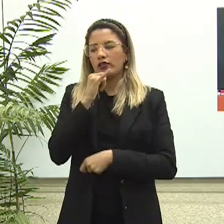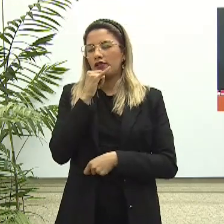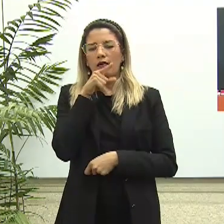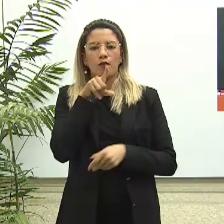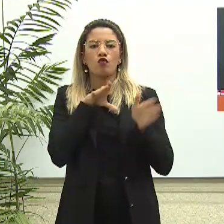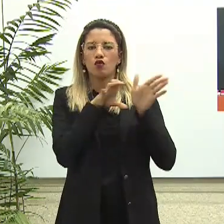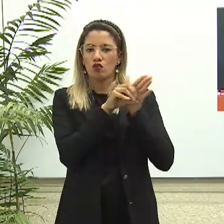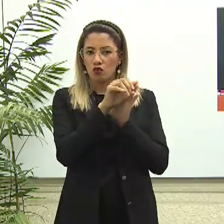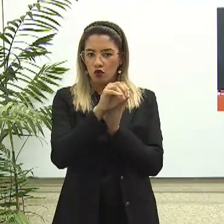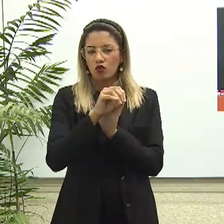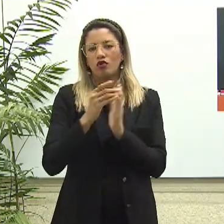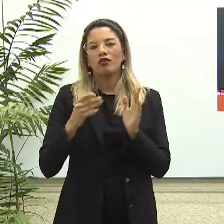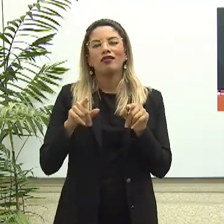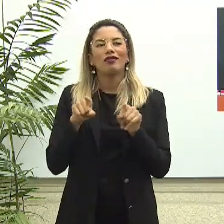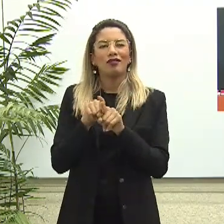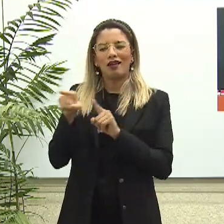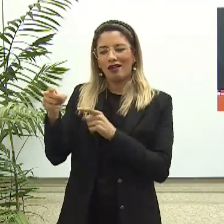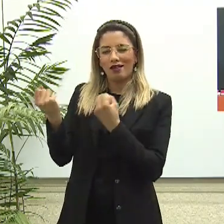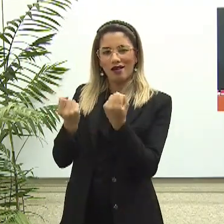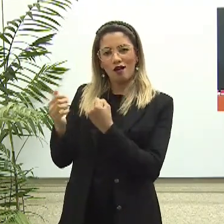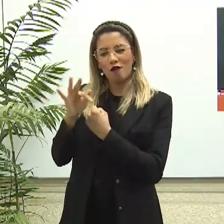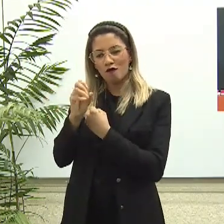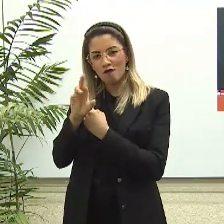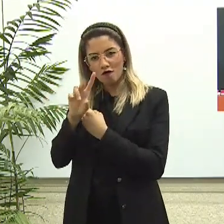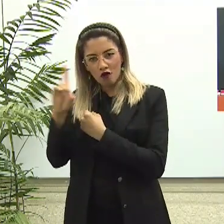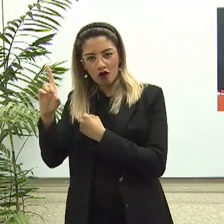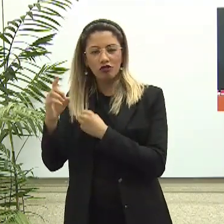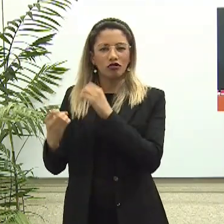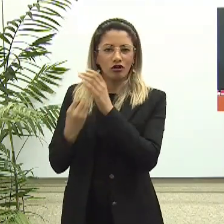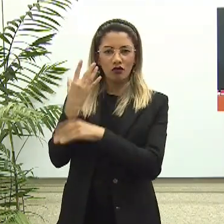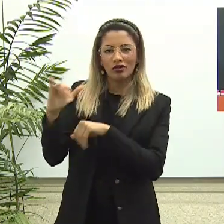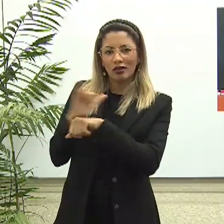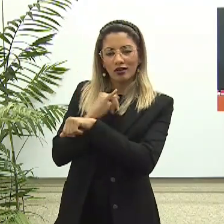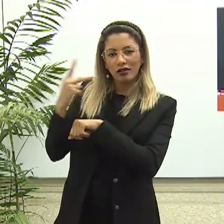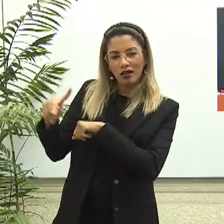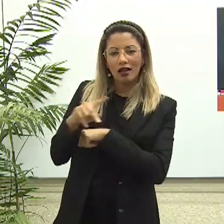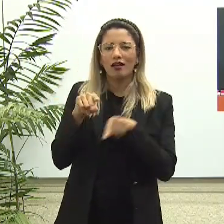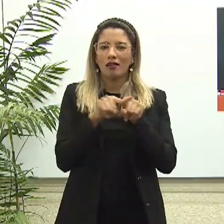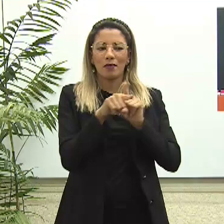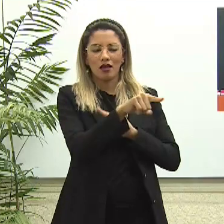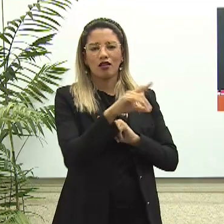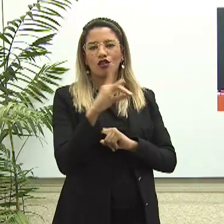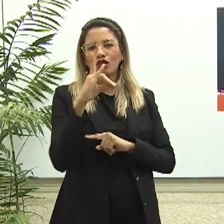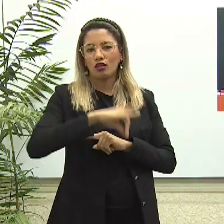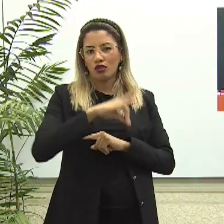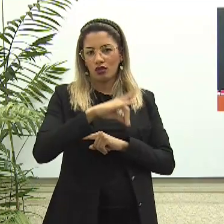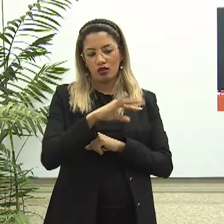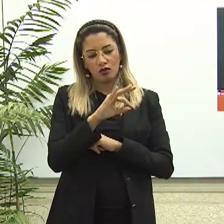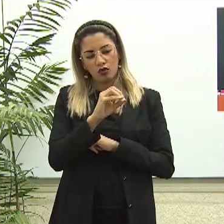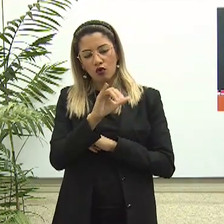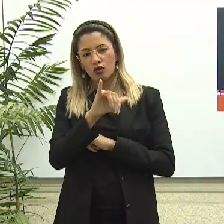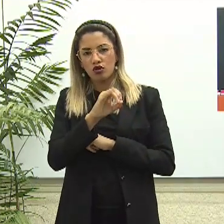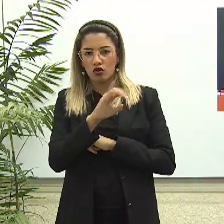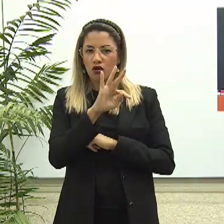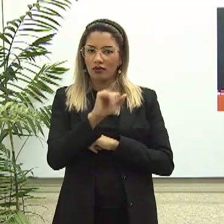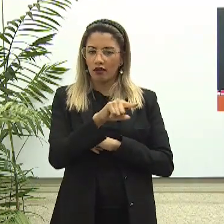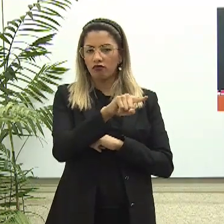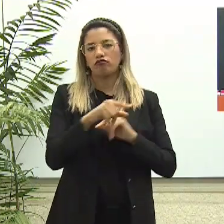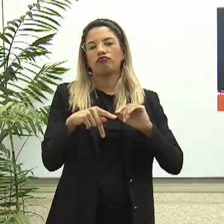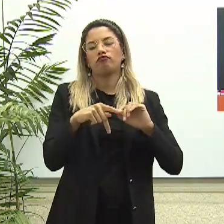Ford criou o fordismo a Toyota o toyotismo a Uber a uberização talvez a gente poderia falar da googlea porque a Google